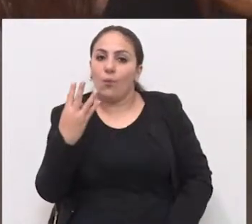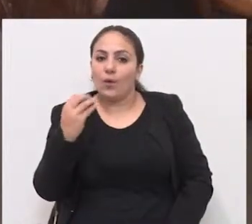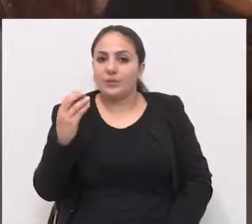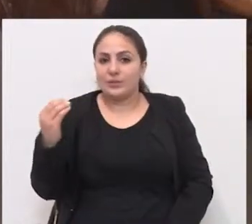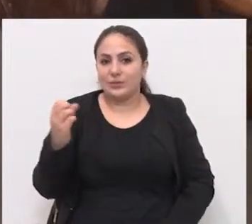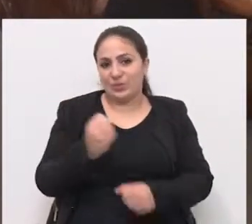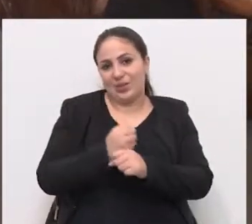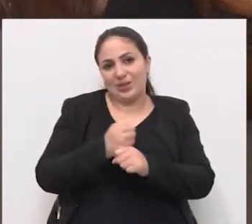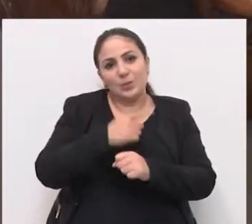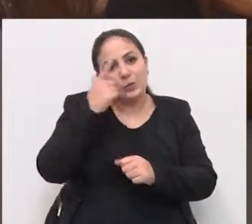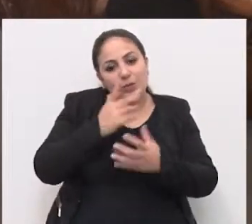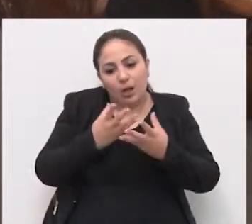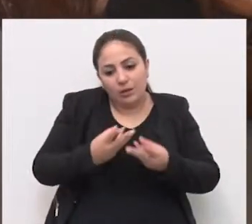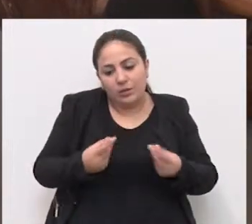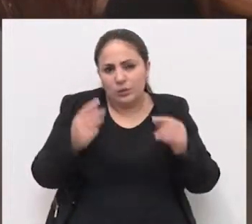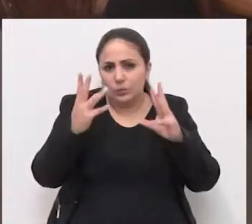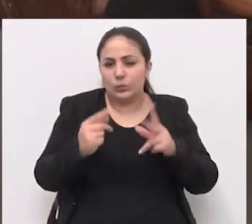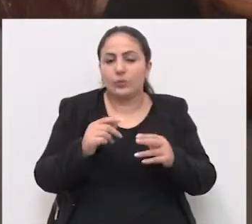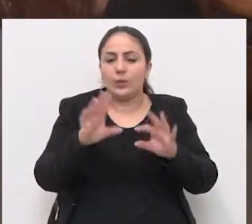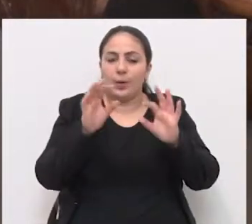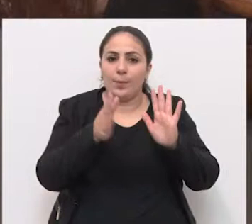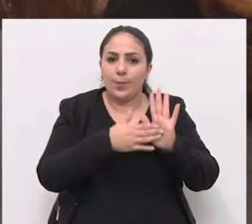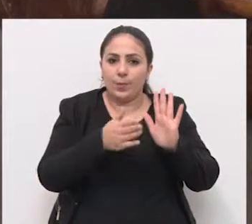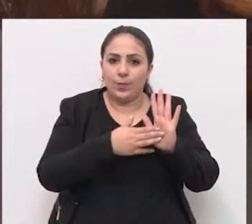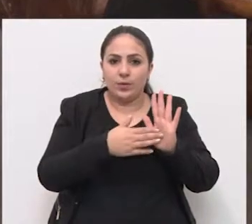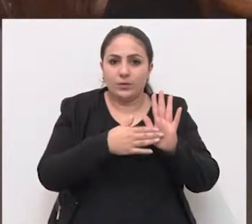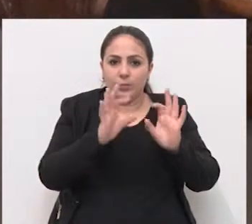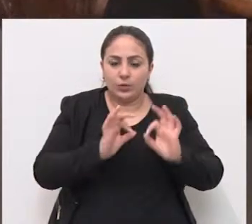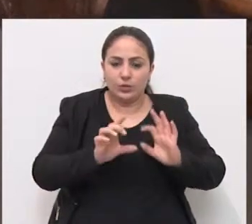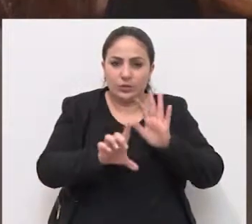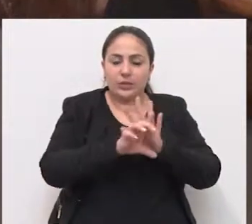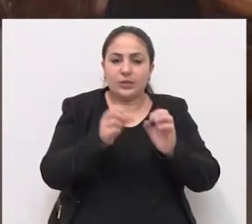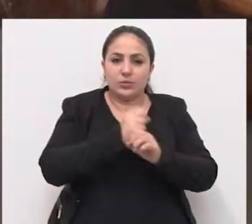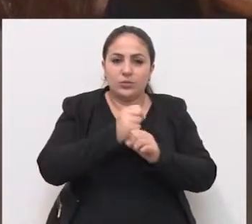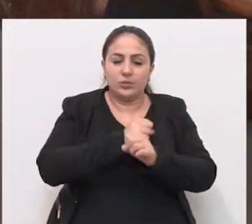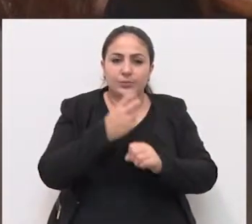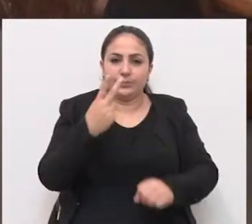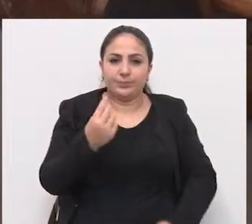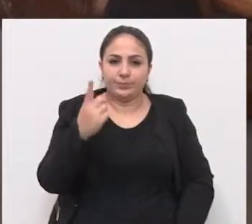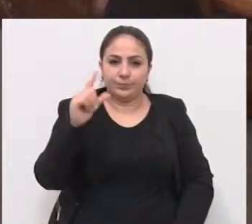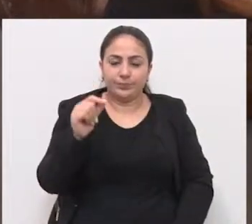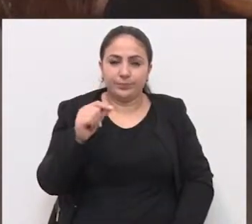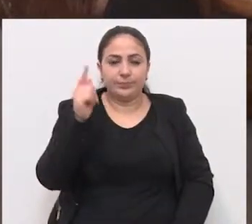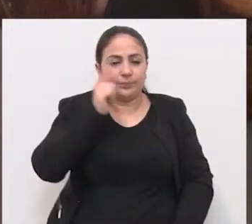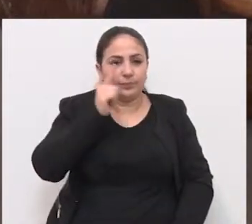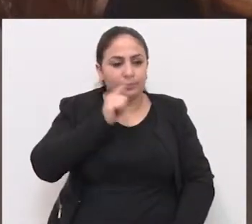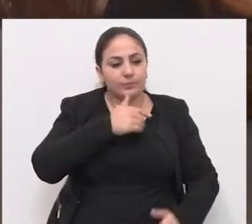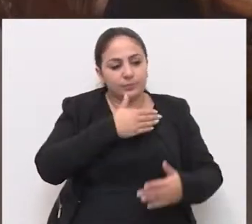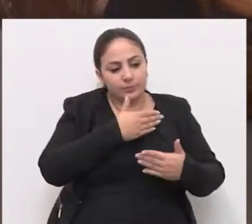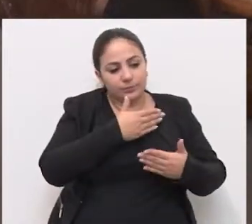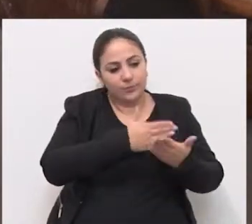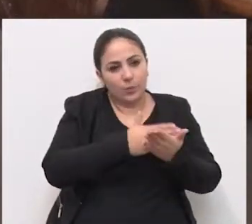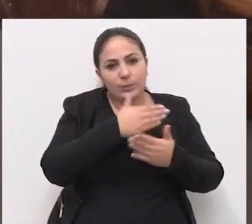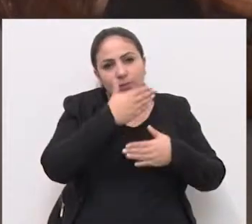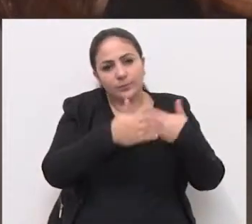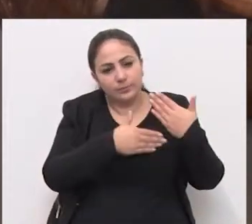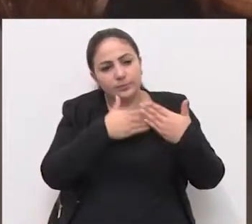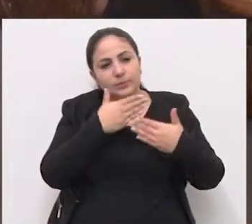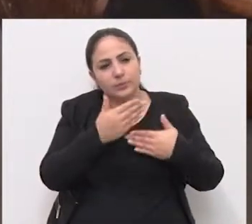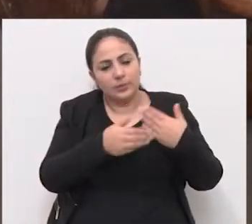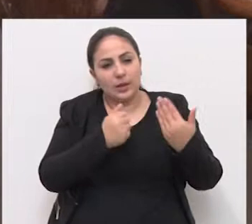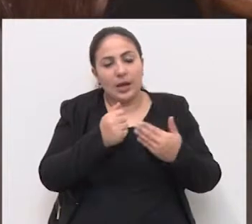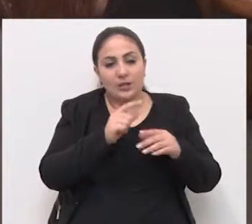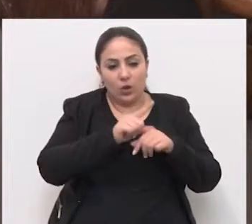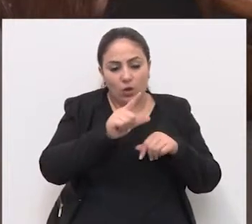anos. A proposta que foi colocada já num projeto de lei no ano de 2010 era para começar